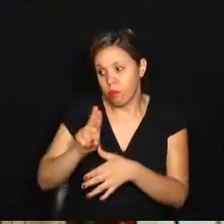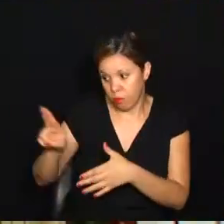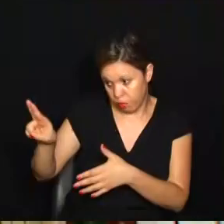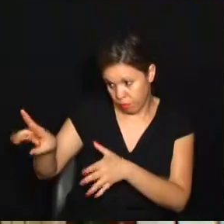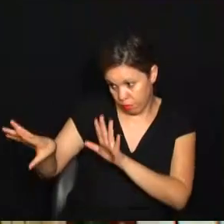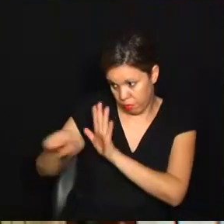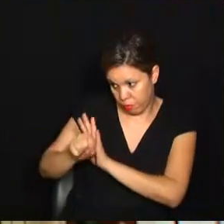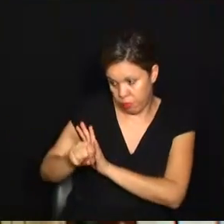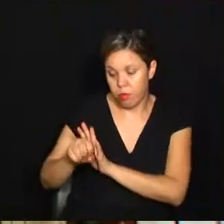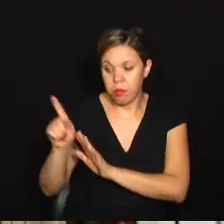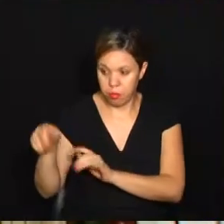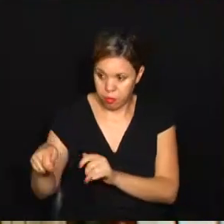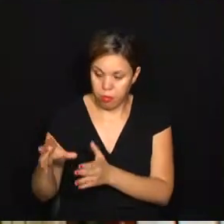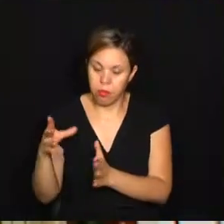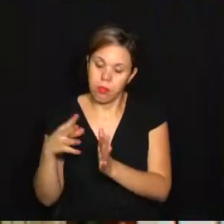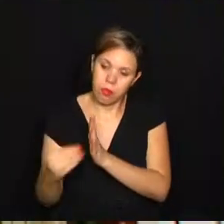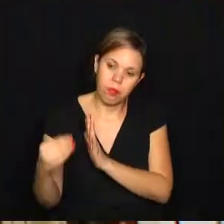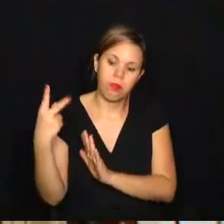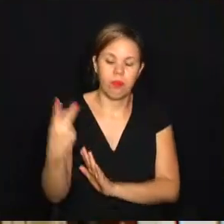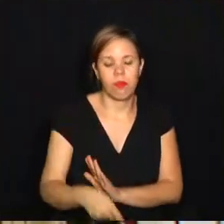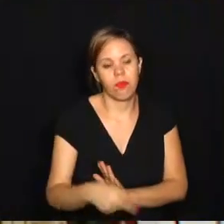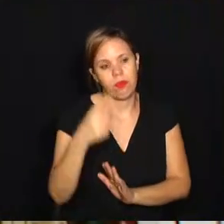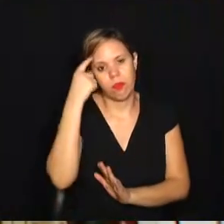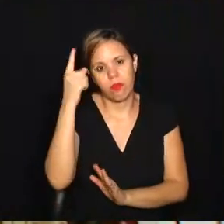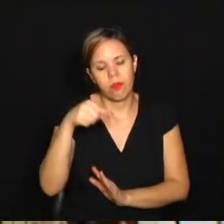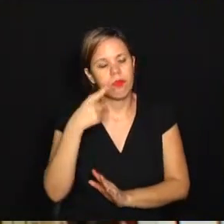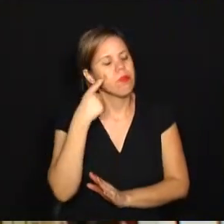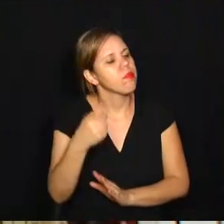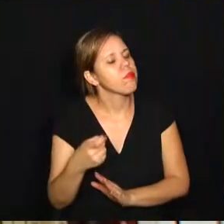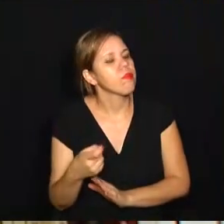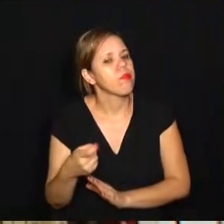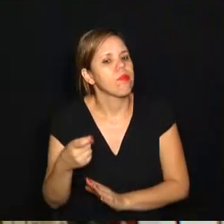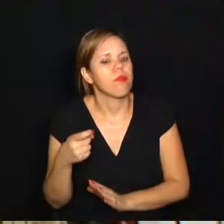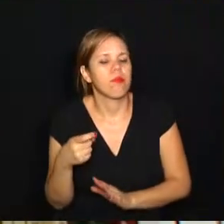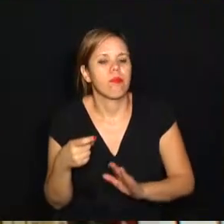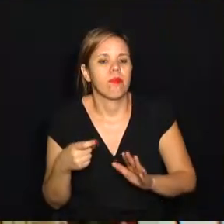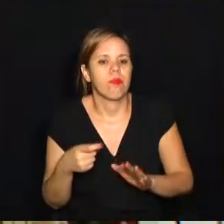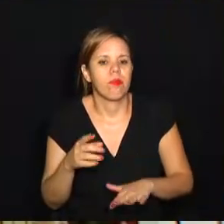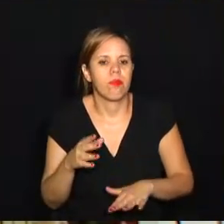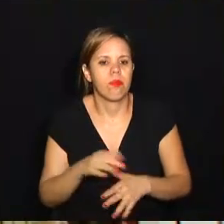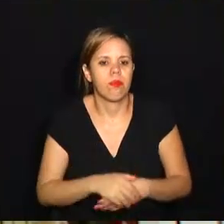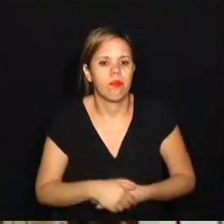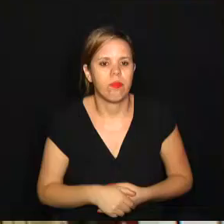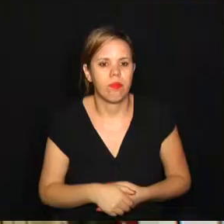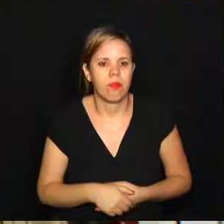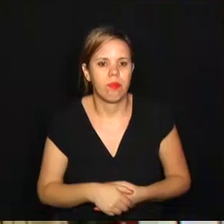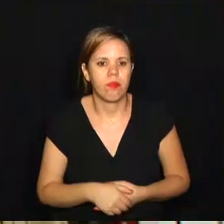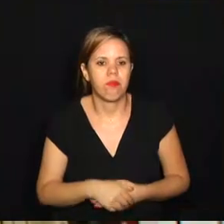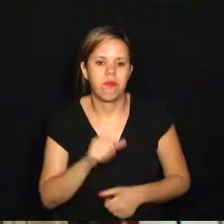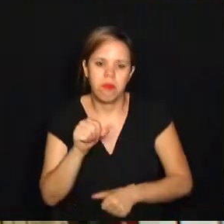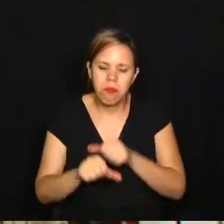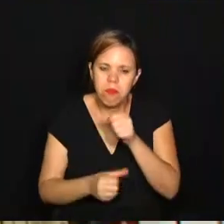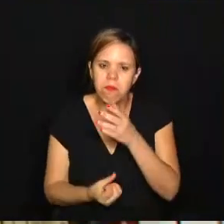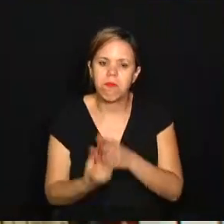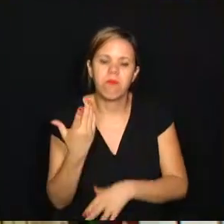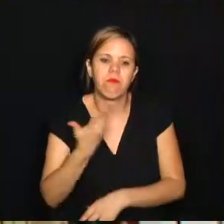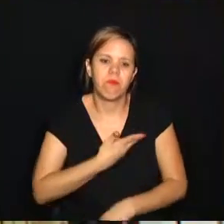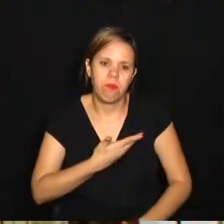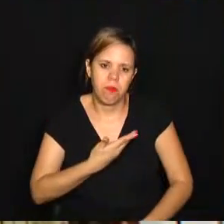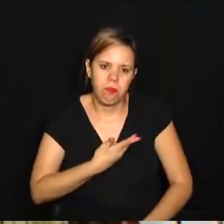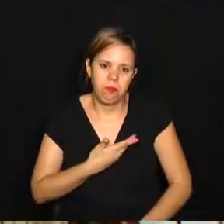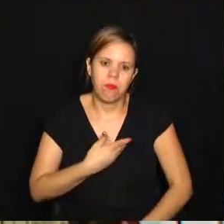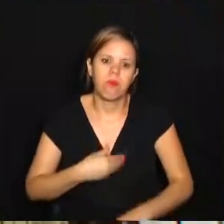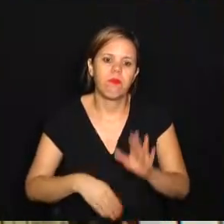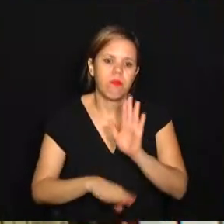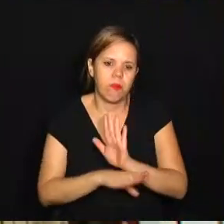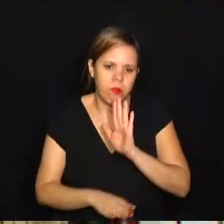sua ideia, tudo. Então é muito interessante porque eles acabam assim se tornando super amigos e um colaborando